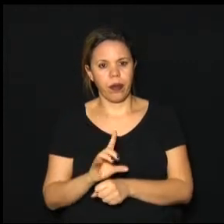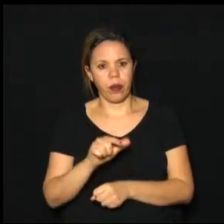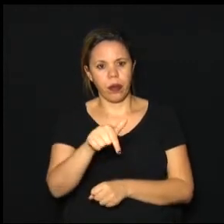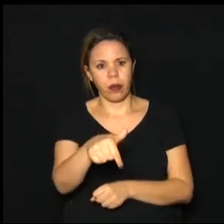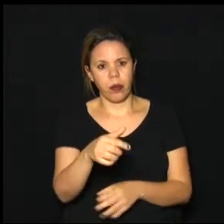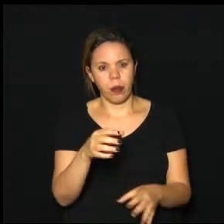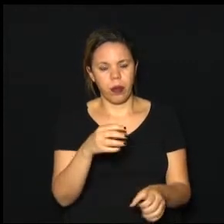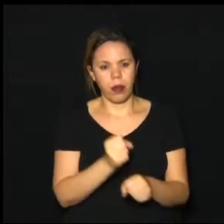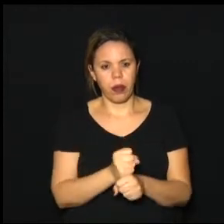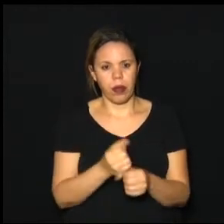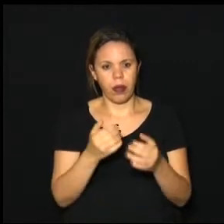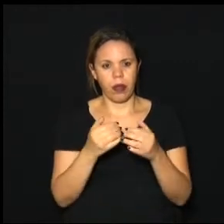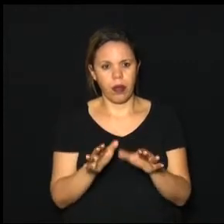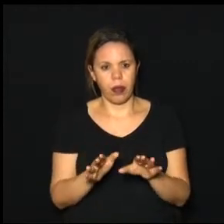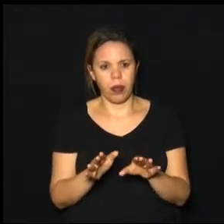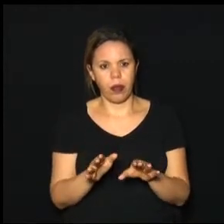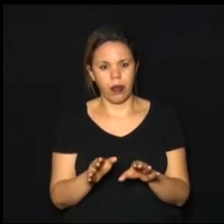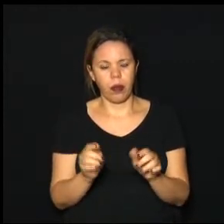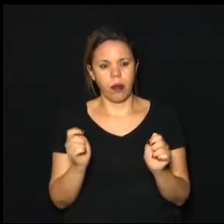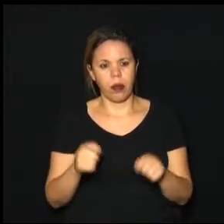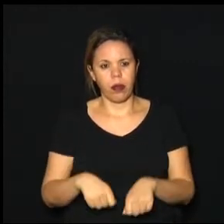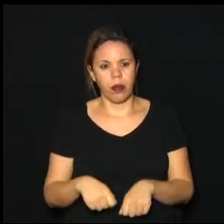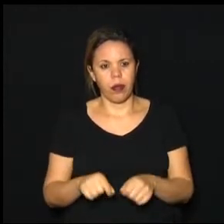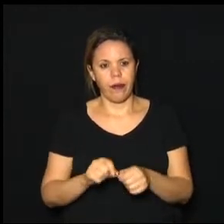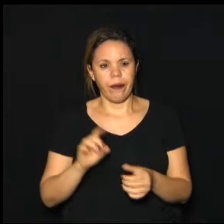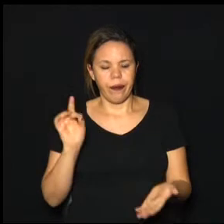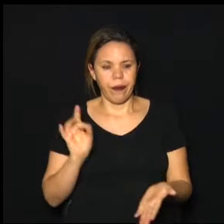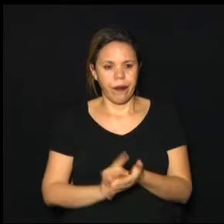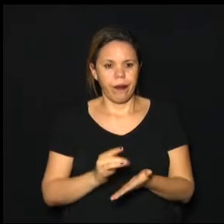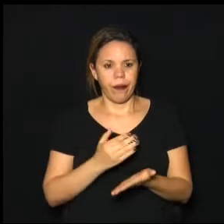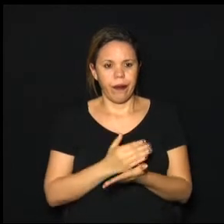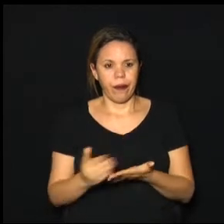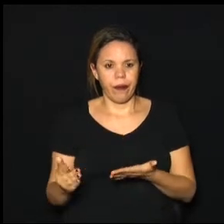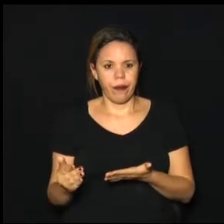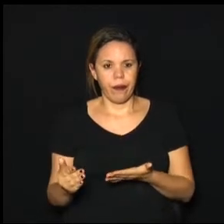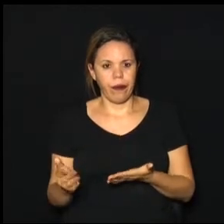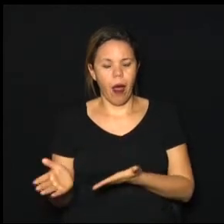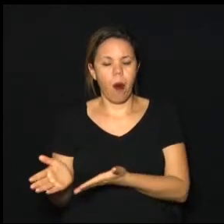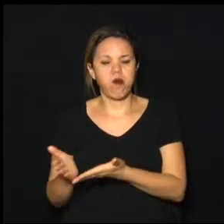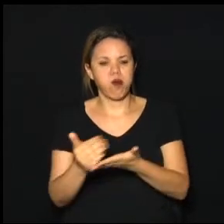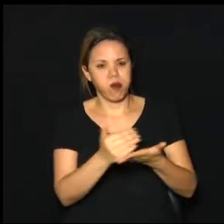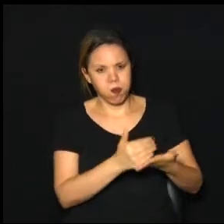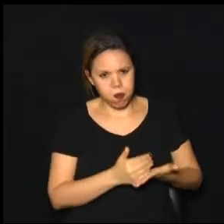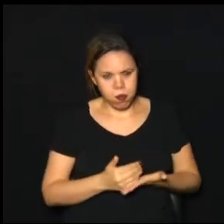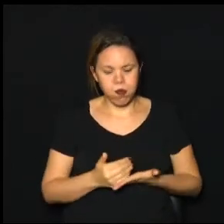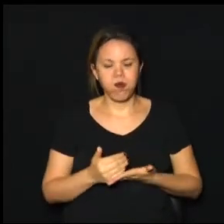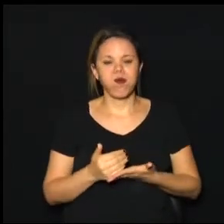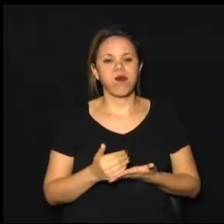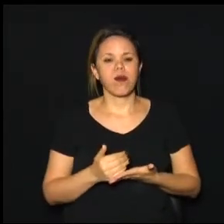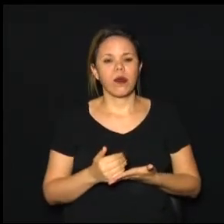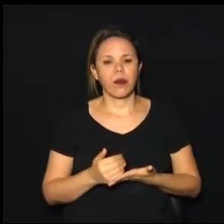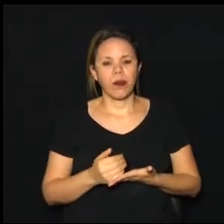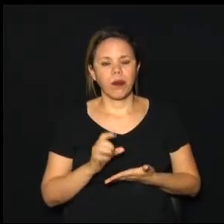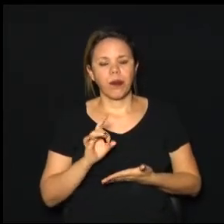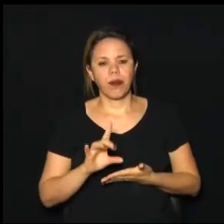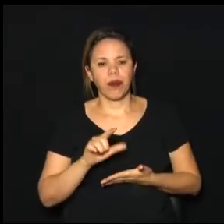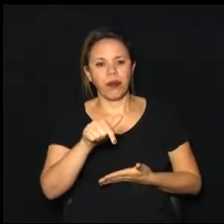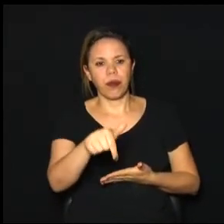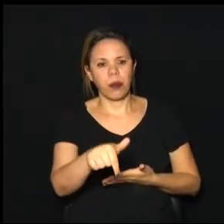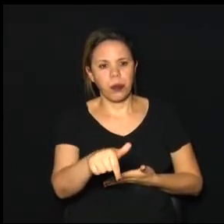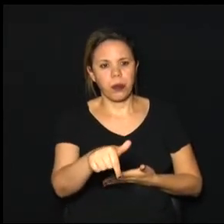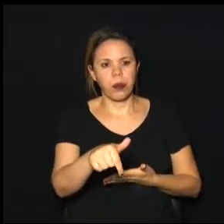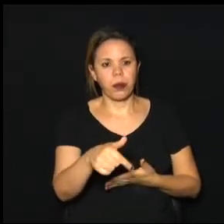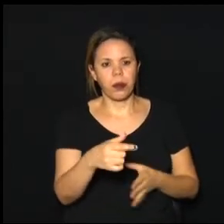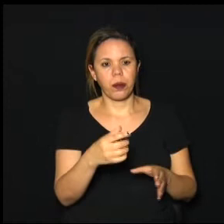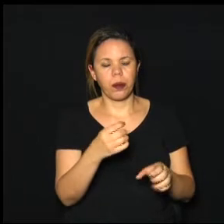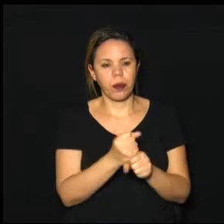conta bancária estar aberta que ele vai poder então efetivamente começar a arrecadar e por consequência, só depois que ele tiver a